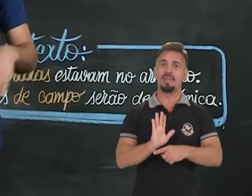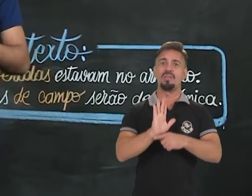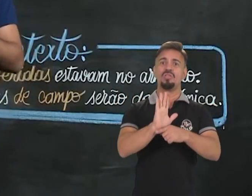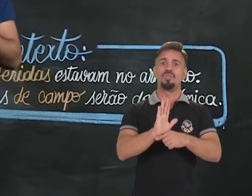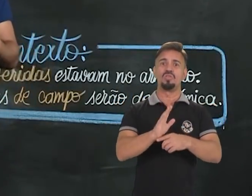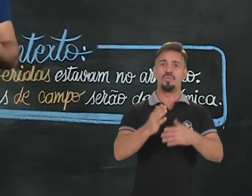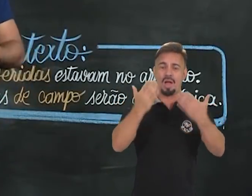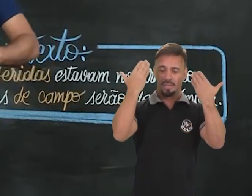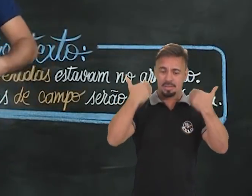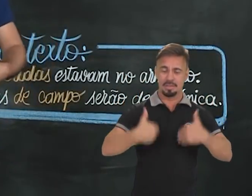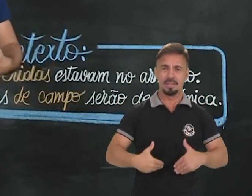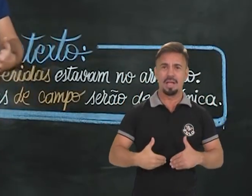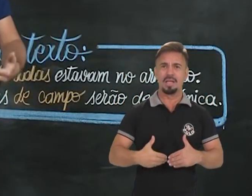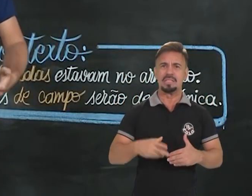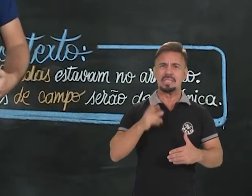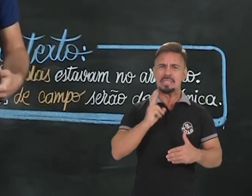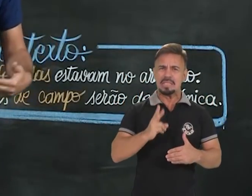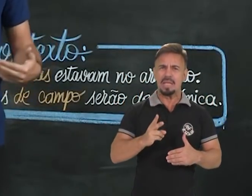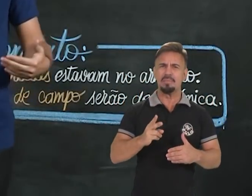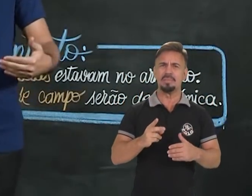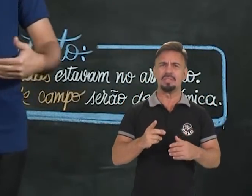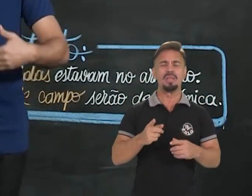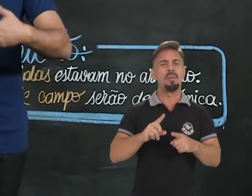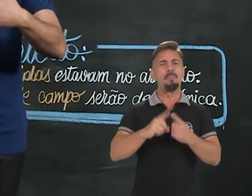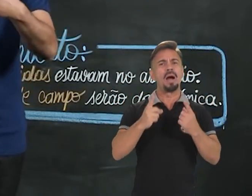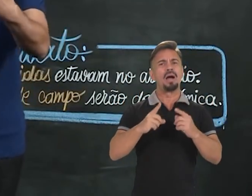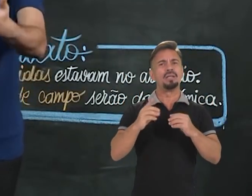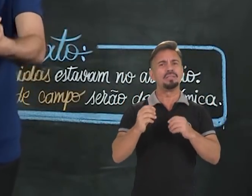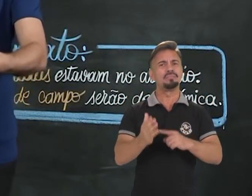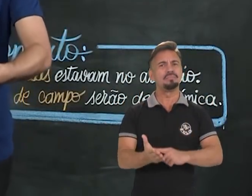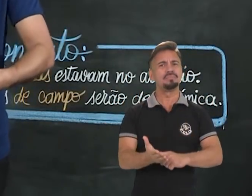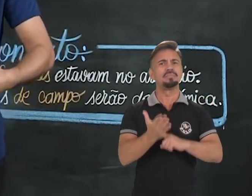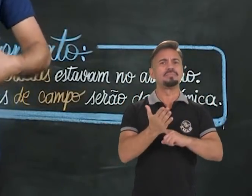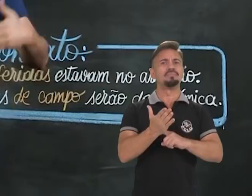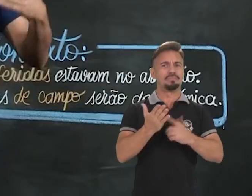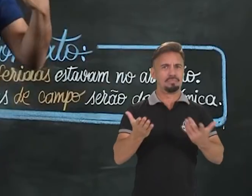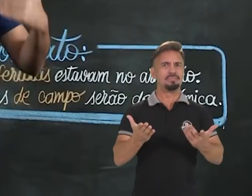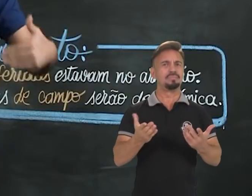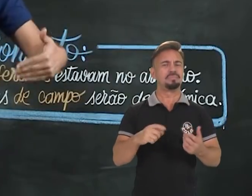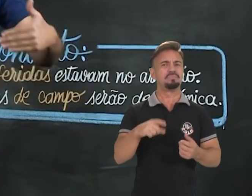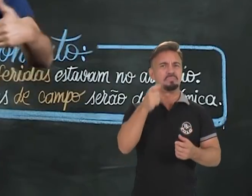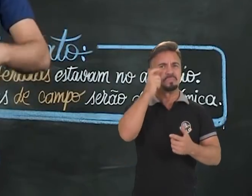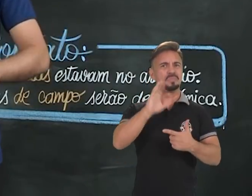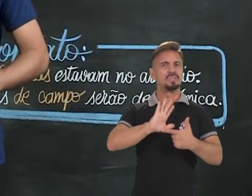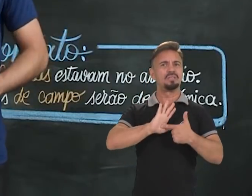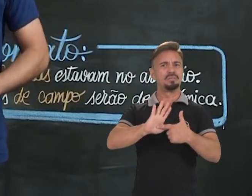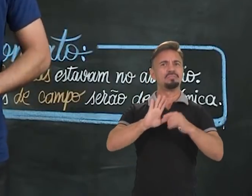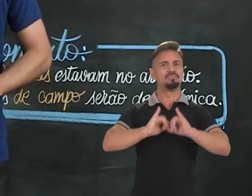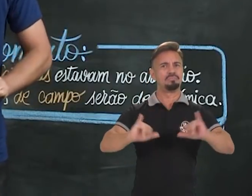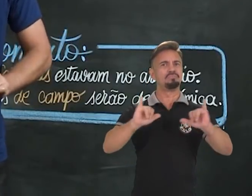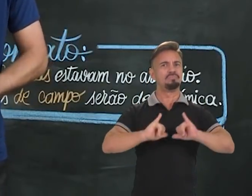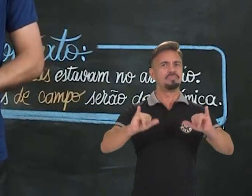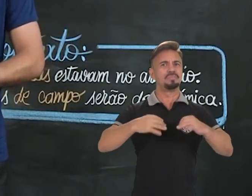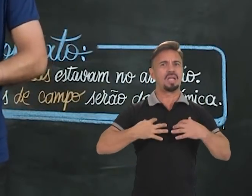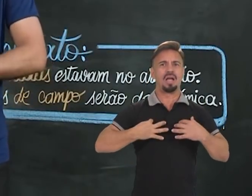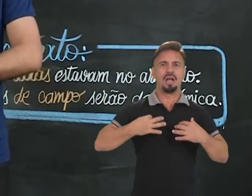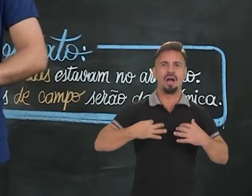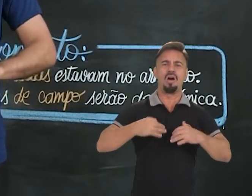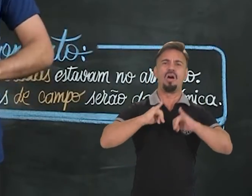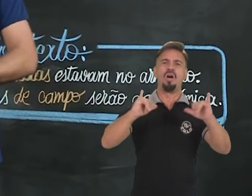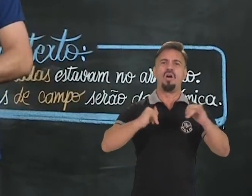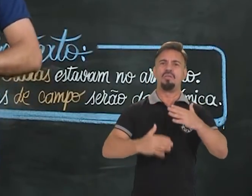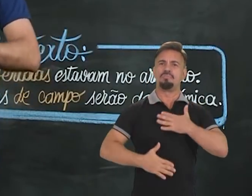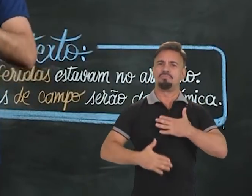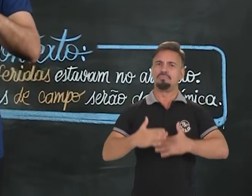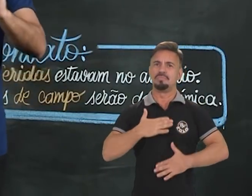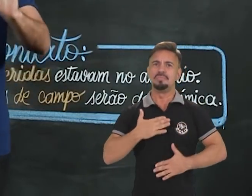visual? Ele nem sempre ele é necessário, mas ele contribui para uma mensagem interessante que você vai transmitir por meio da roupa que você veste, por meio